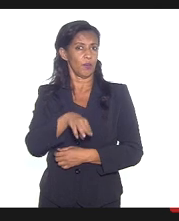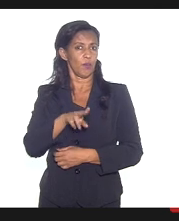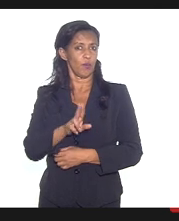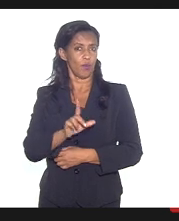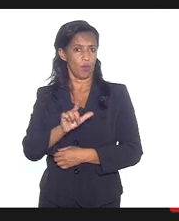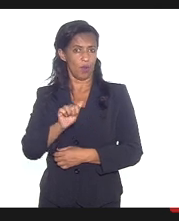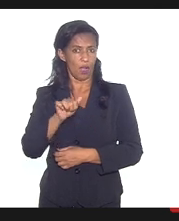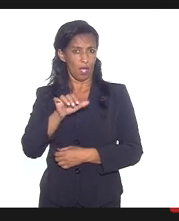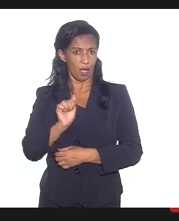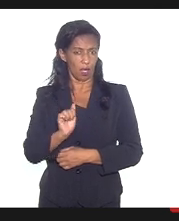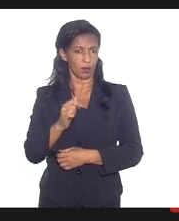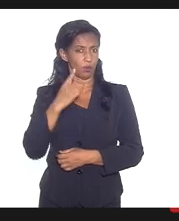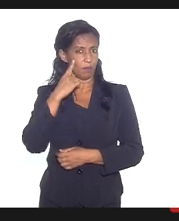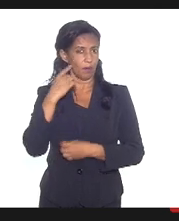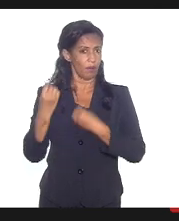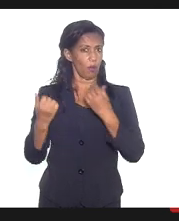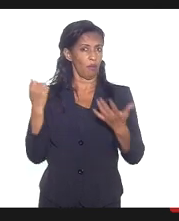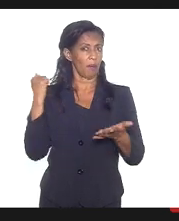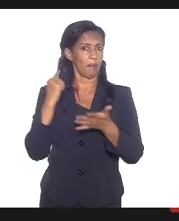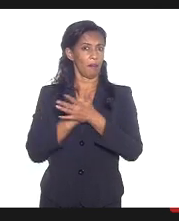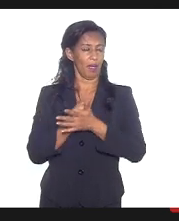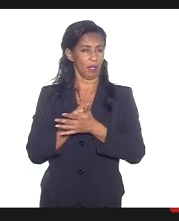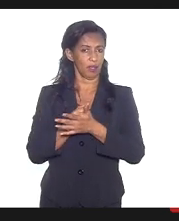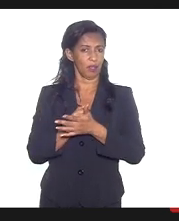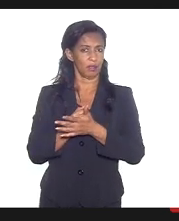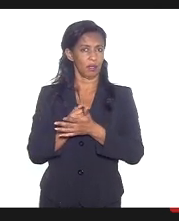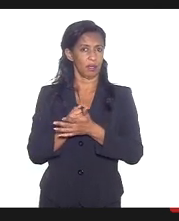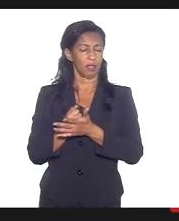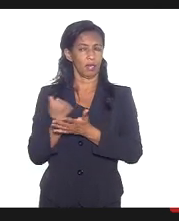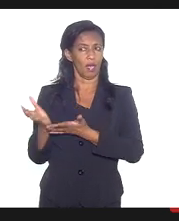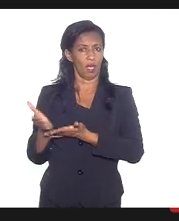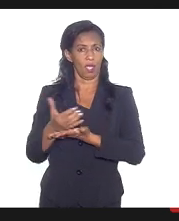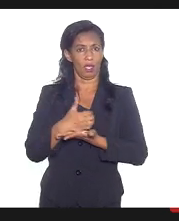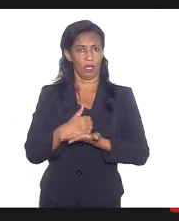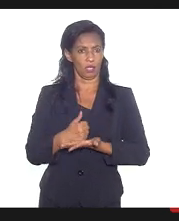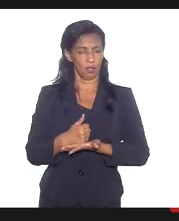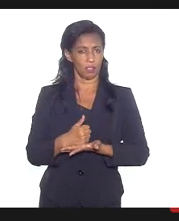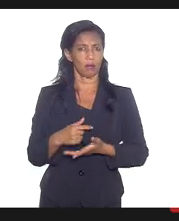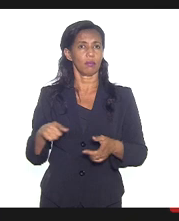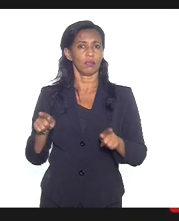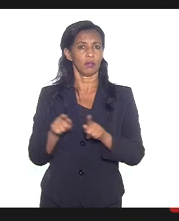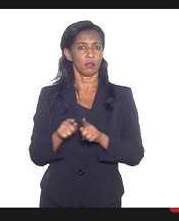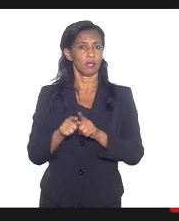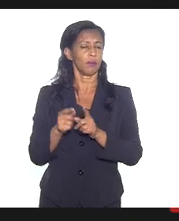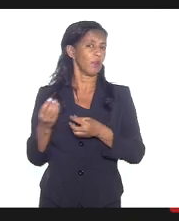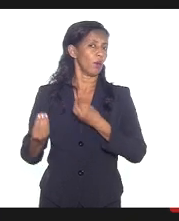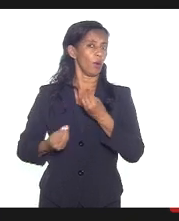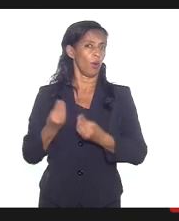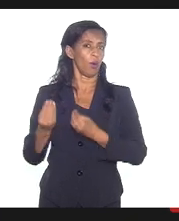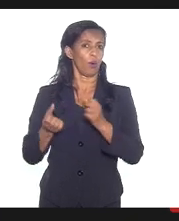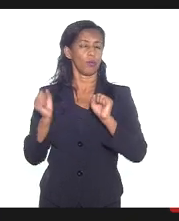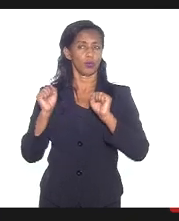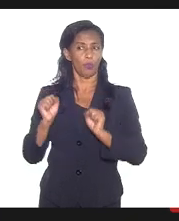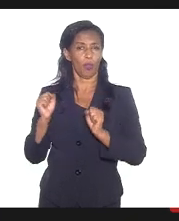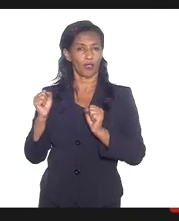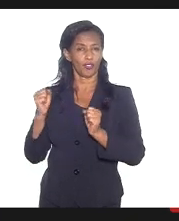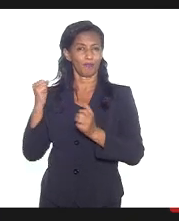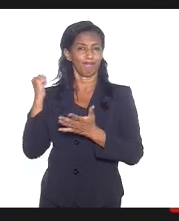para ver como é que impacta isso na arrecadação e também como isso pode